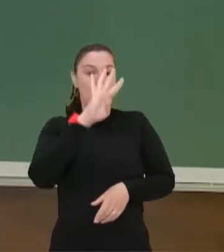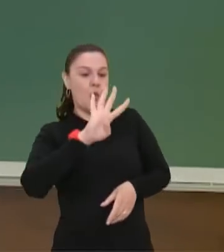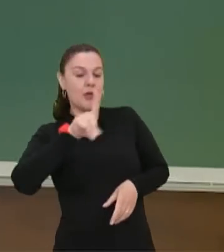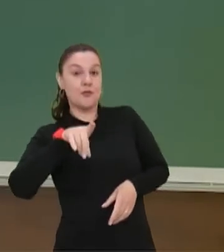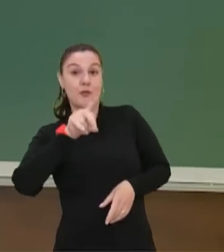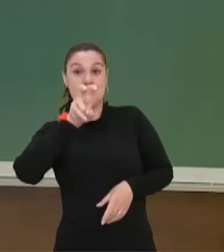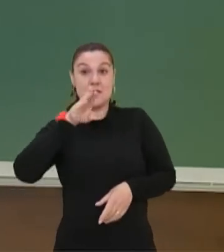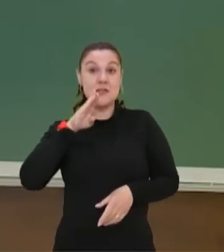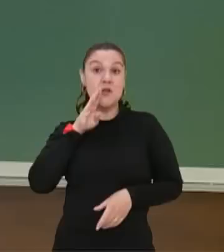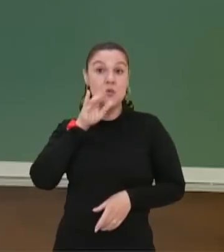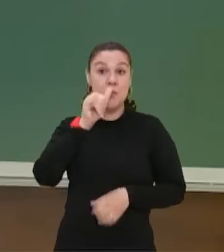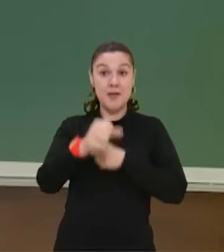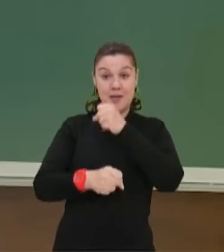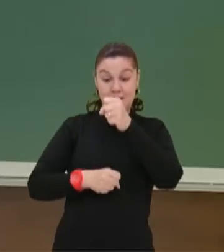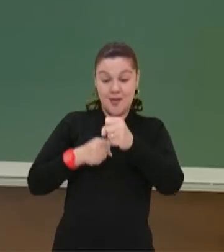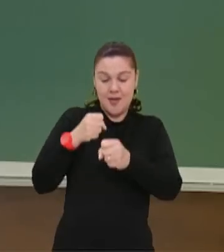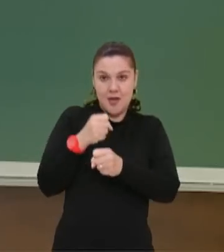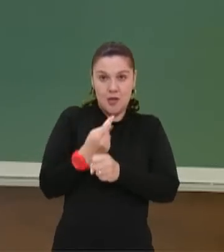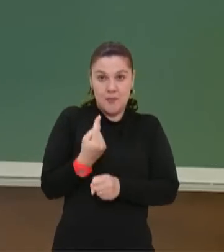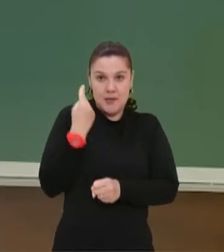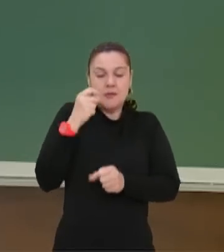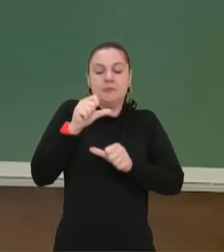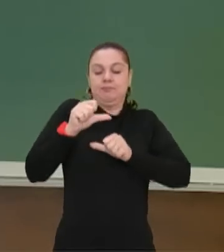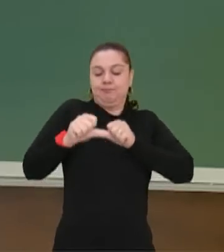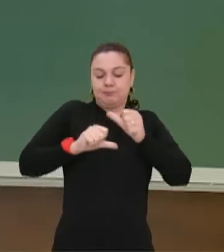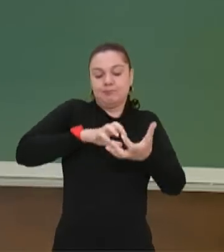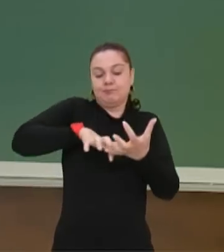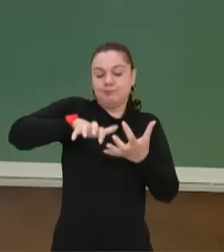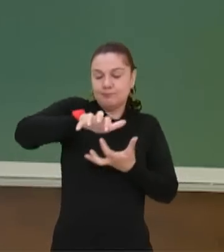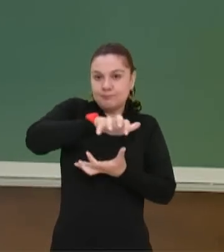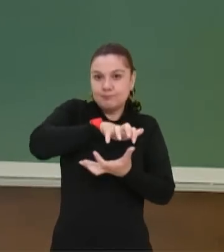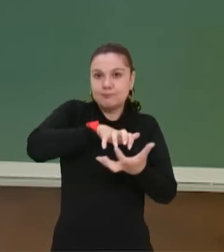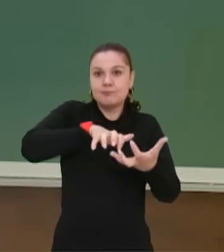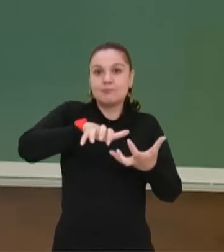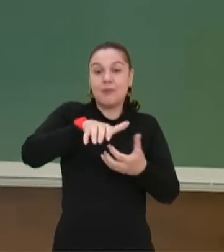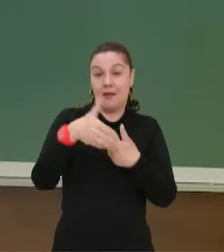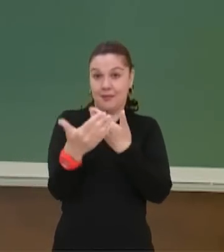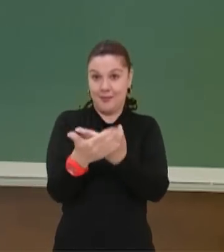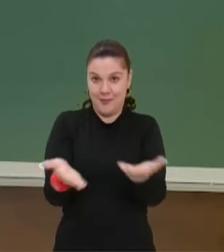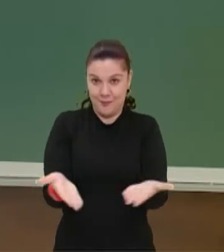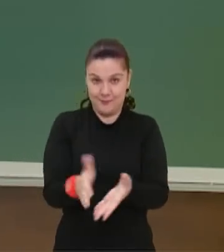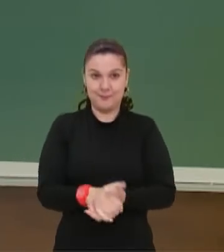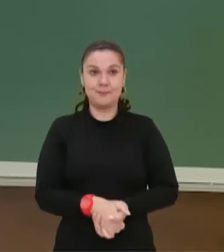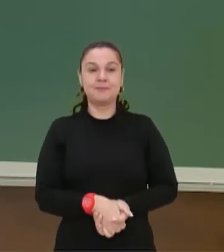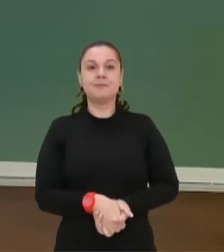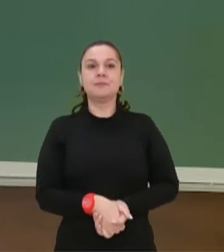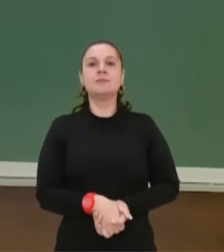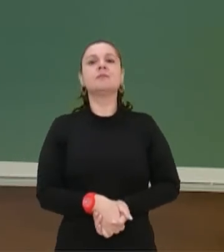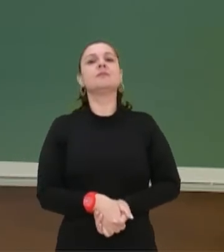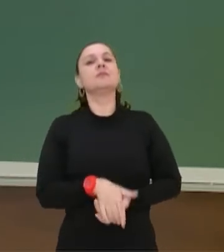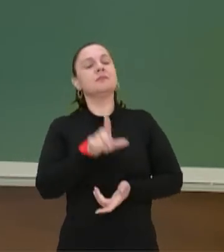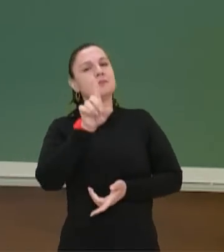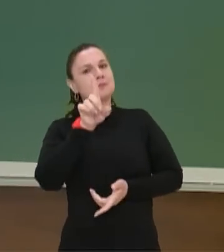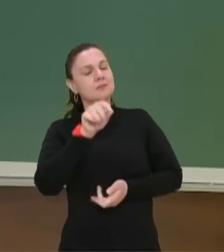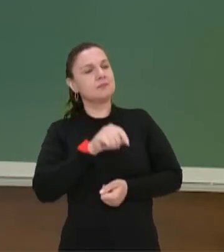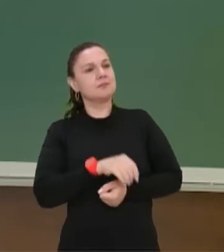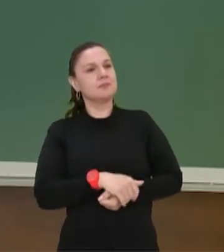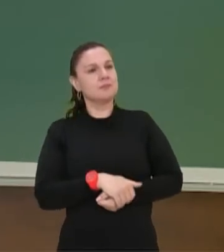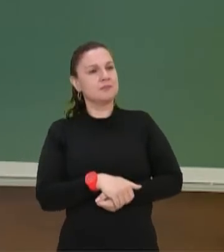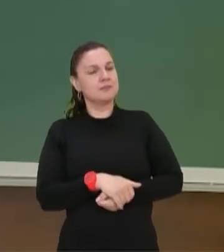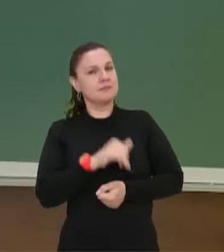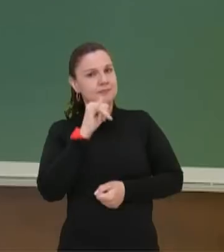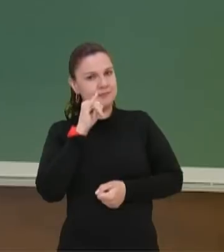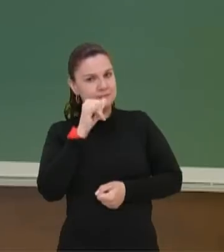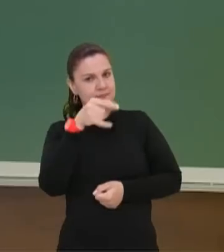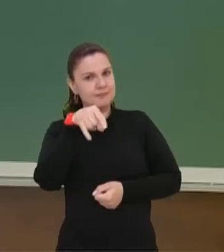de anos, ele sofreu transformações para esses tempos atuais. E eu gostaria de dizer também